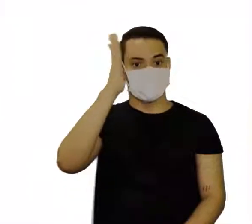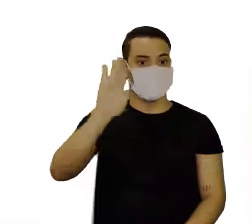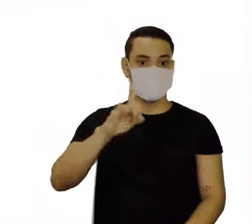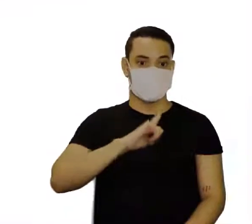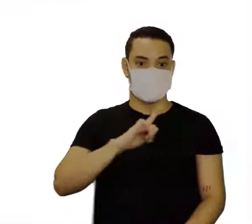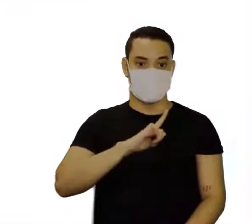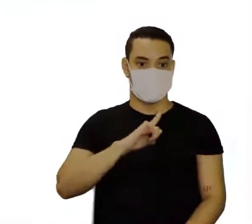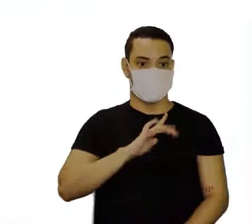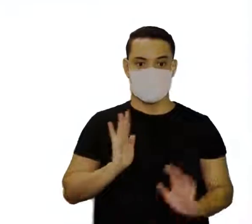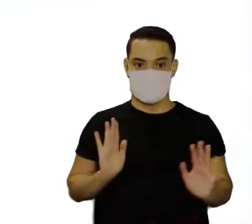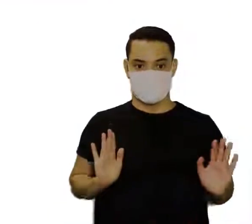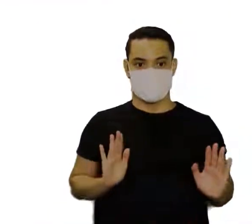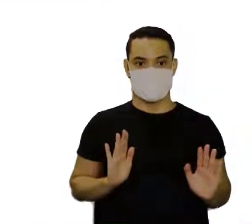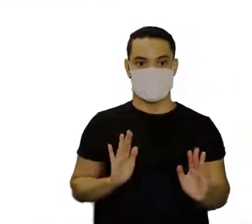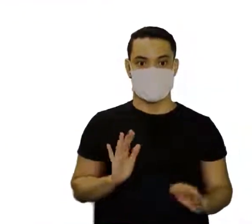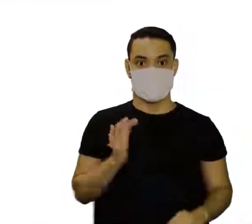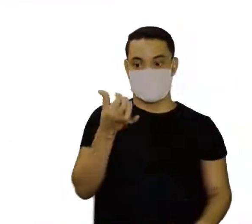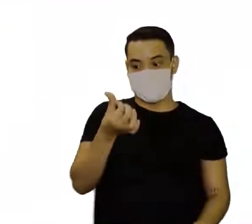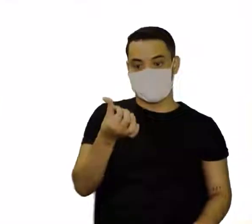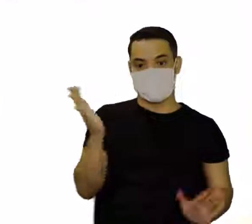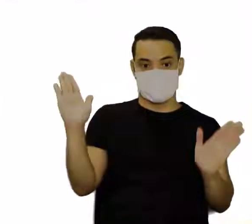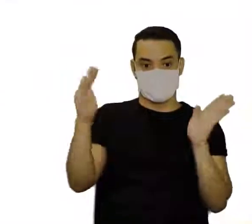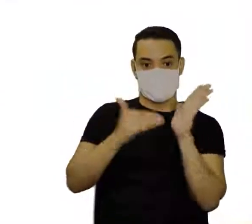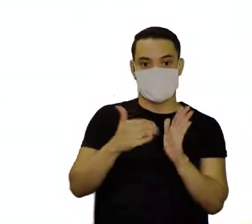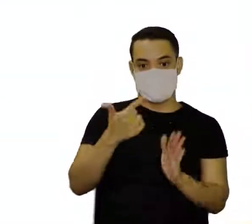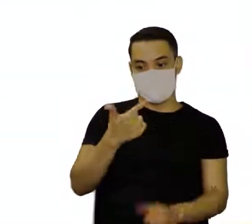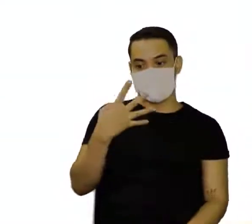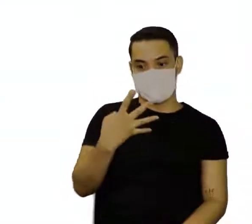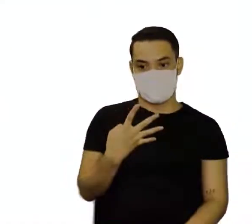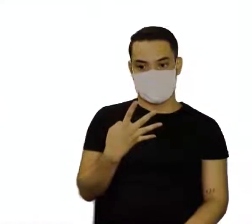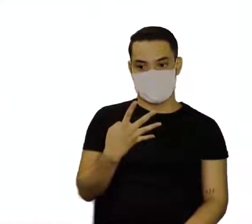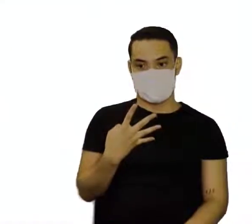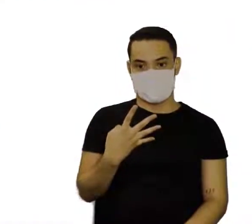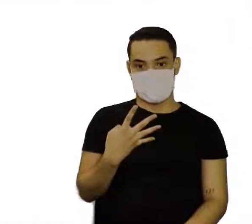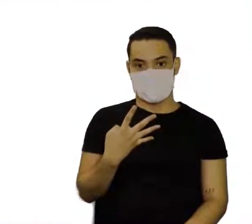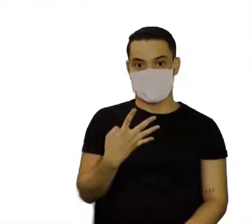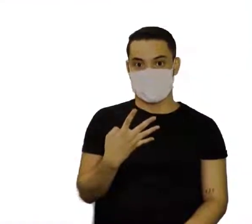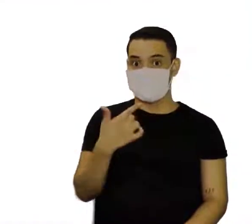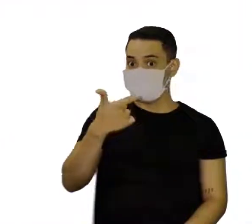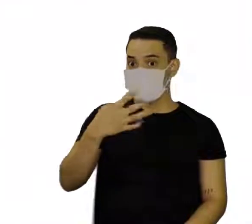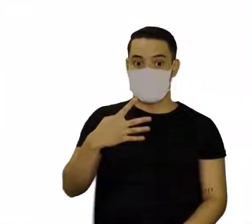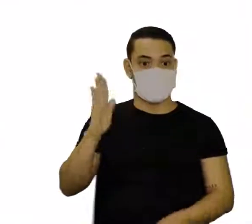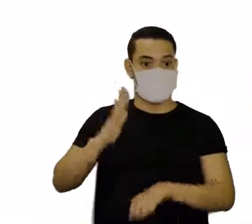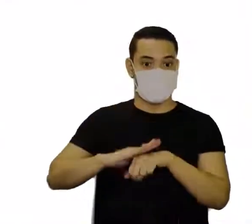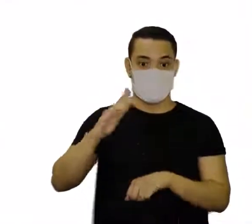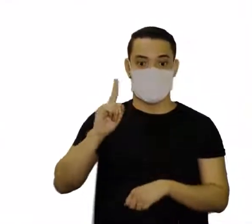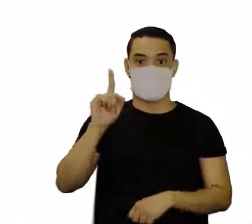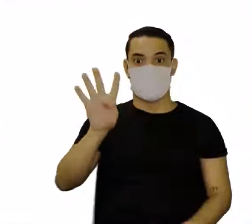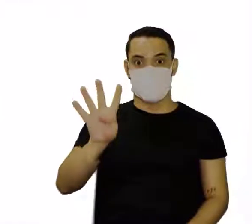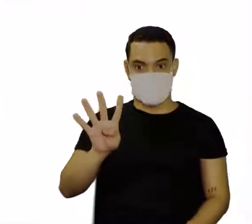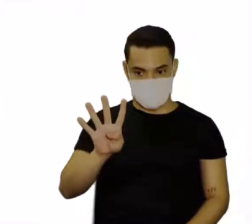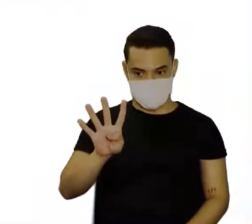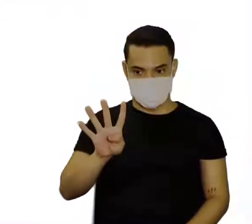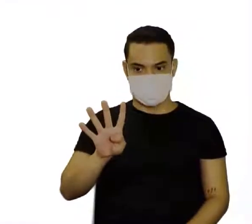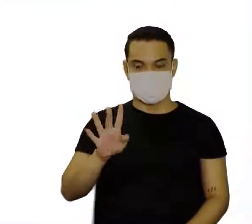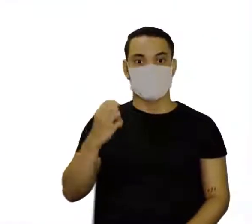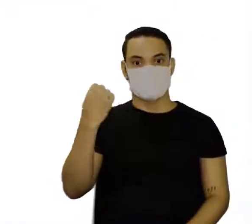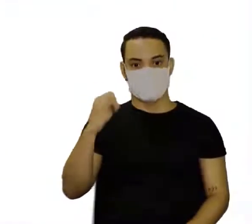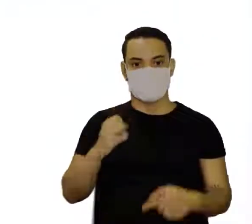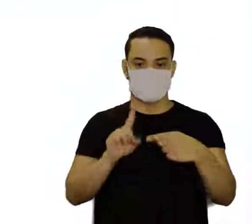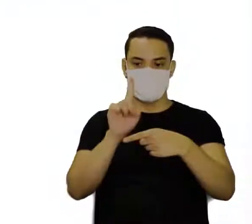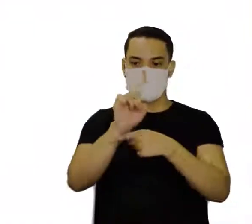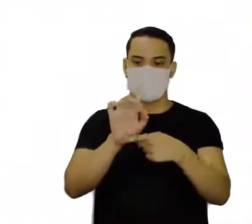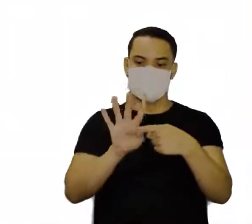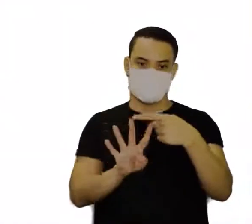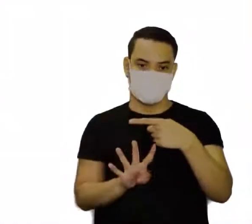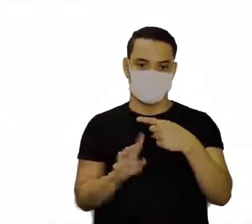1/4, né? 6 até 24, 24 é 4 vezes maior, então 1/4. E 1/4, se você dividir 1